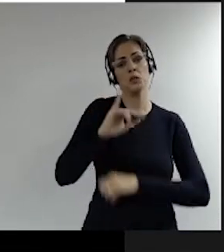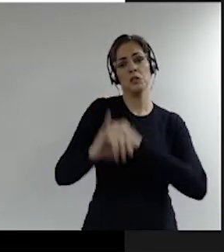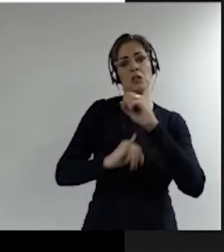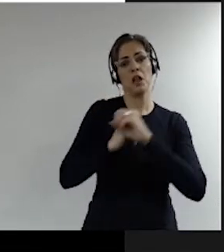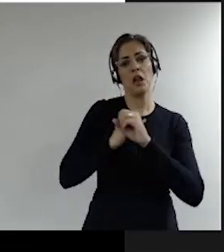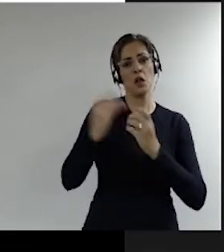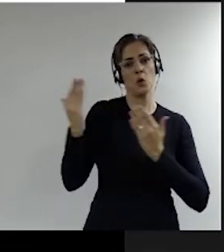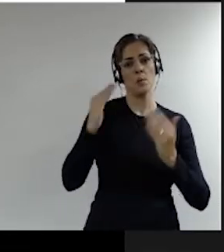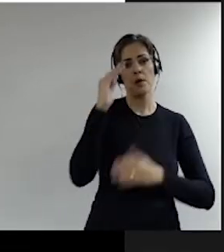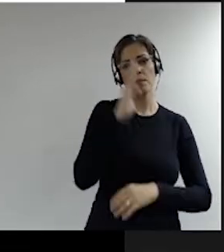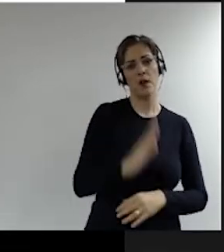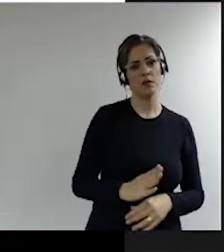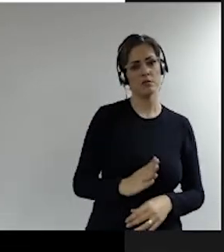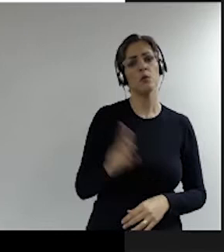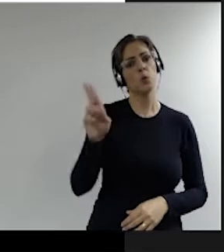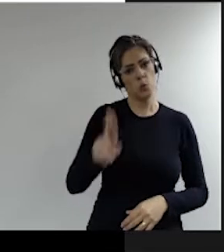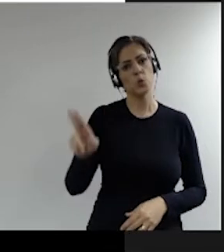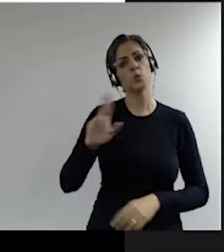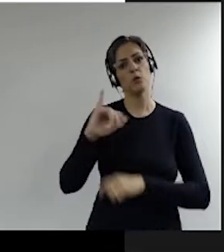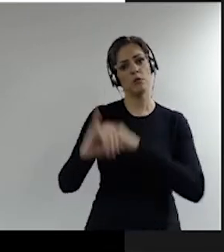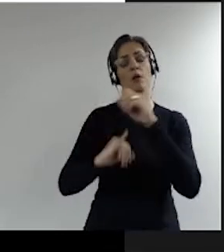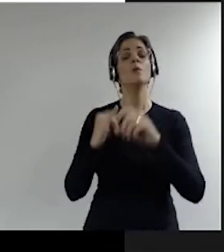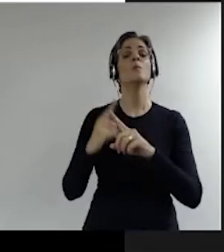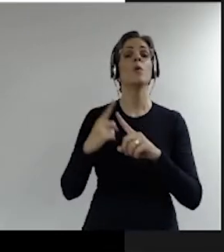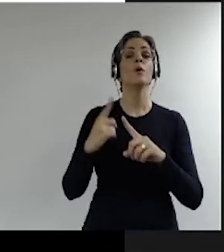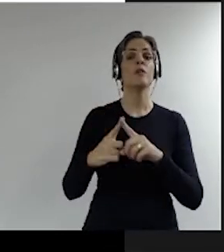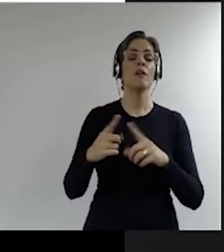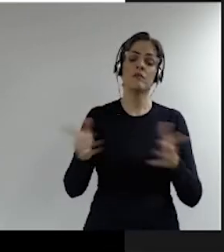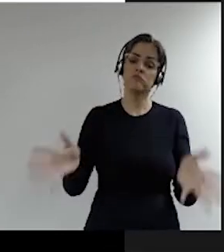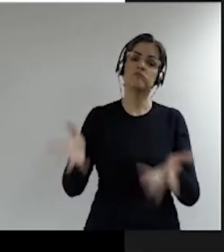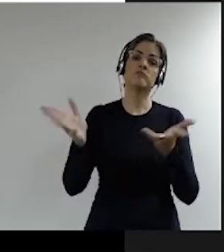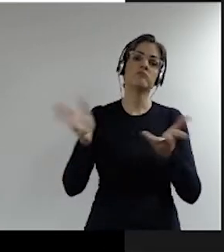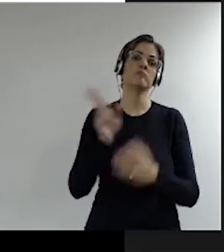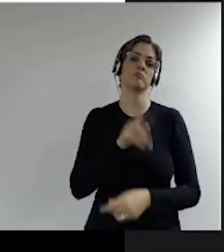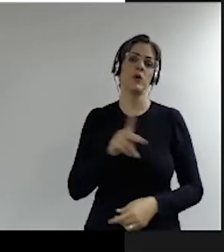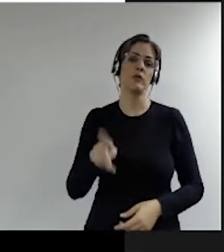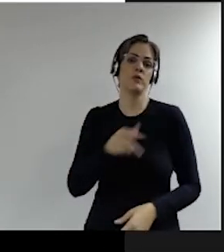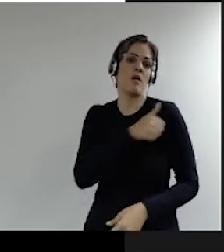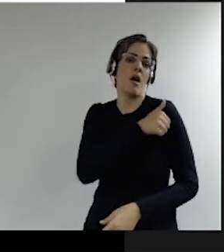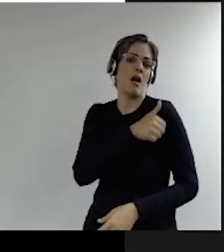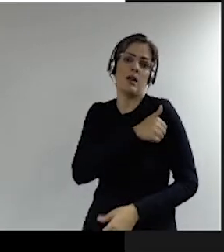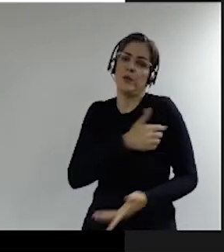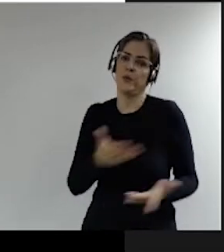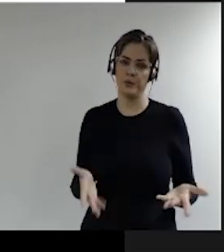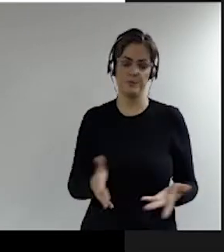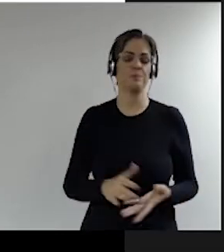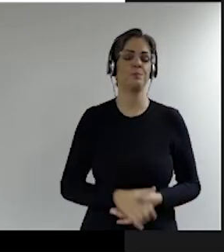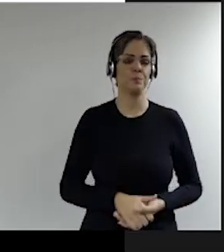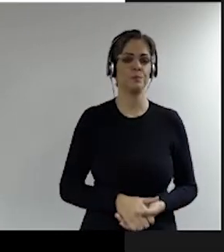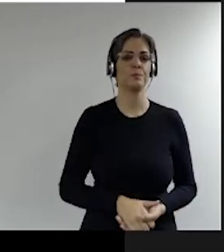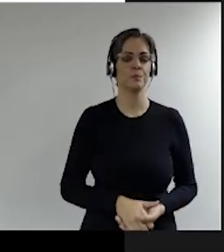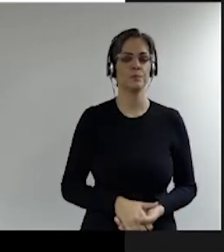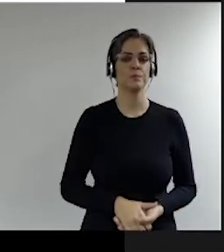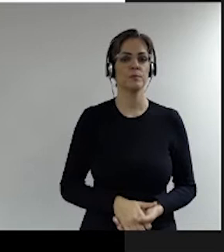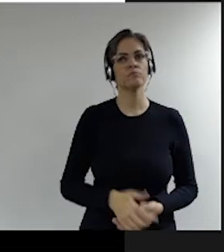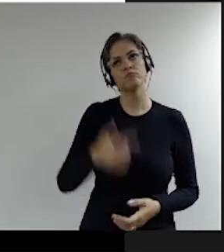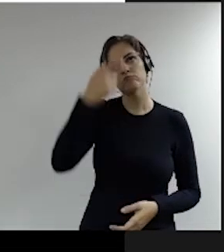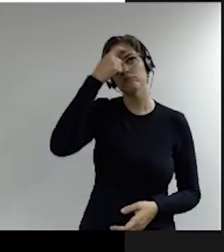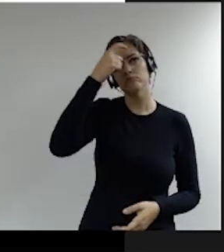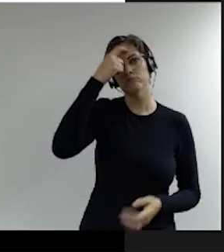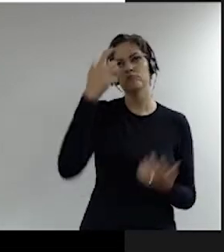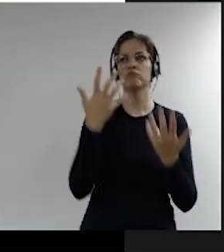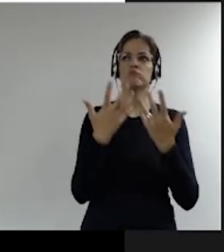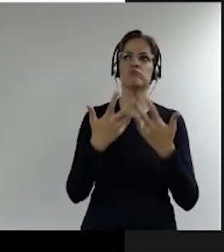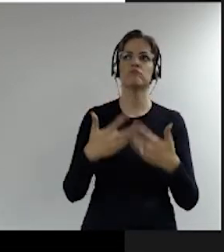Porque isso desenvolve uma aprendizagem para professores e alunos. Então, o raciocínio de já que uma